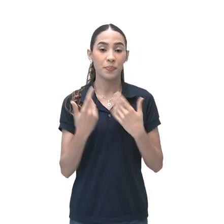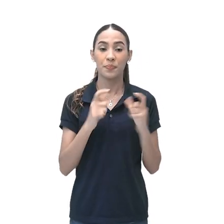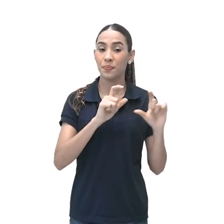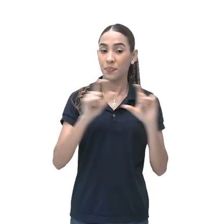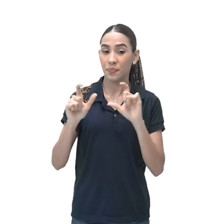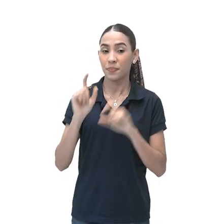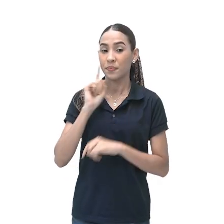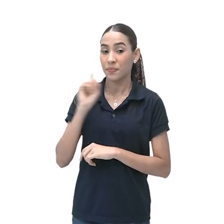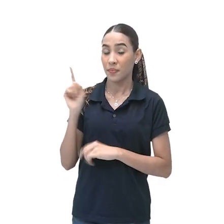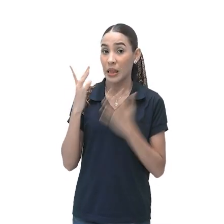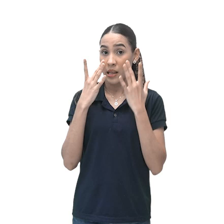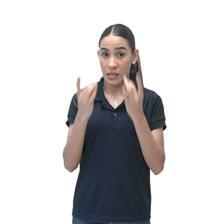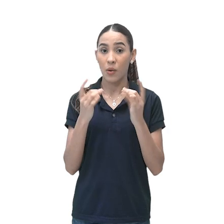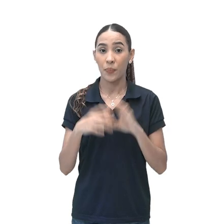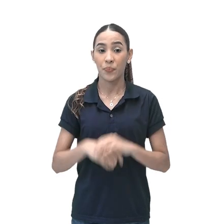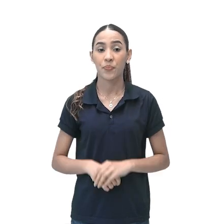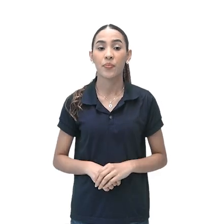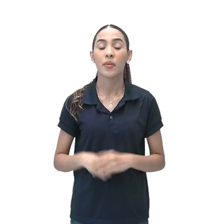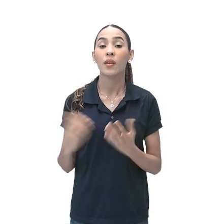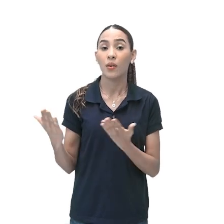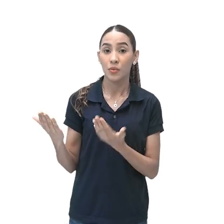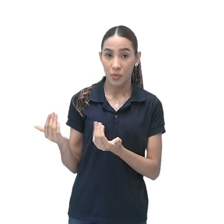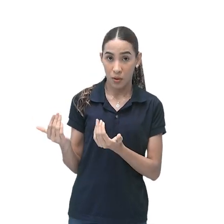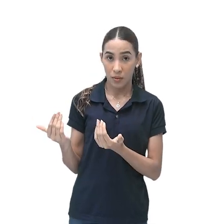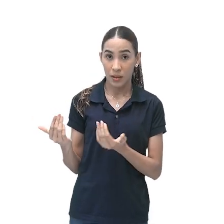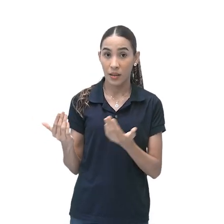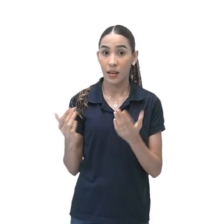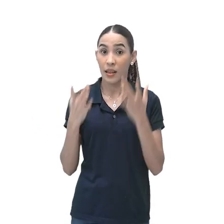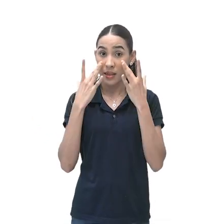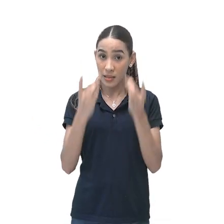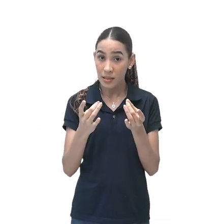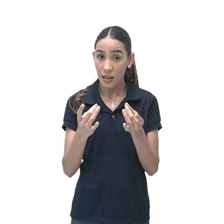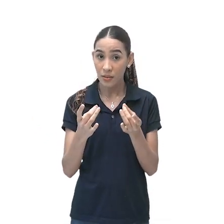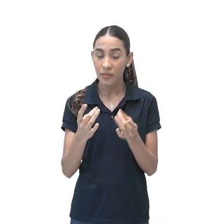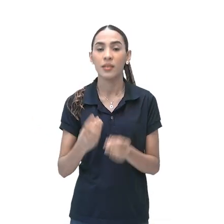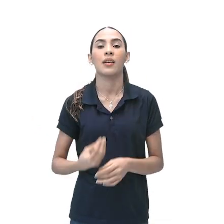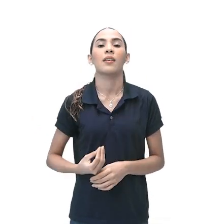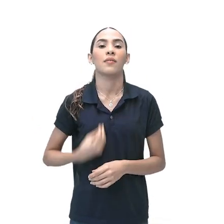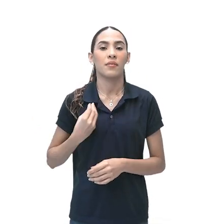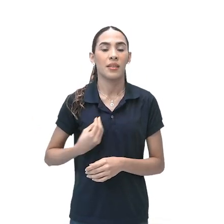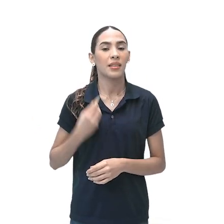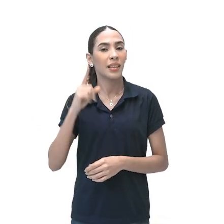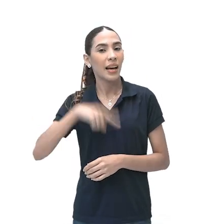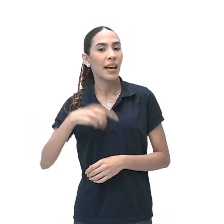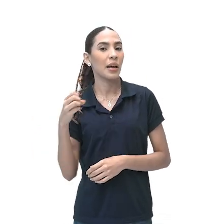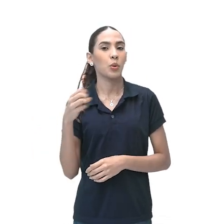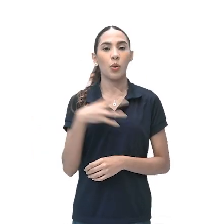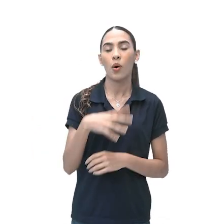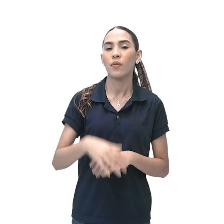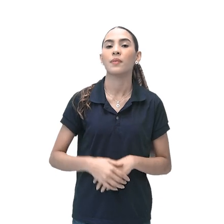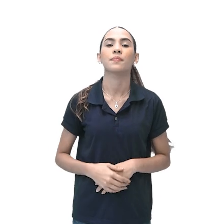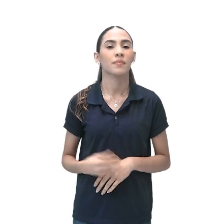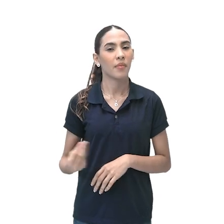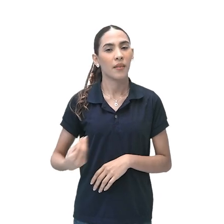próximos versos, prestem atenção. Adolescente, olha, a vida é nova